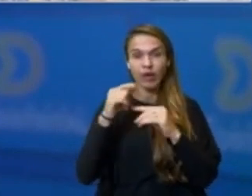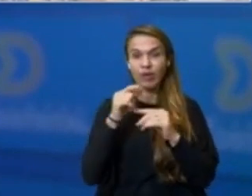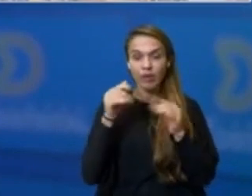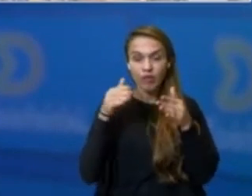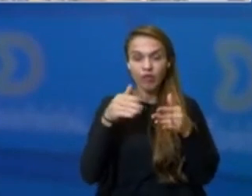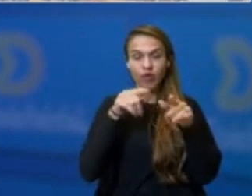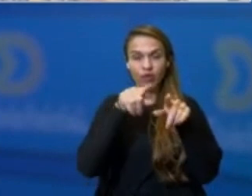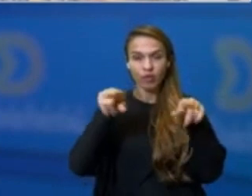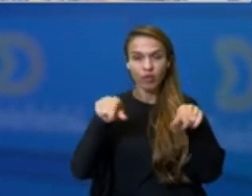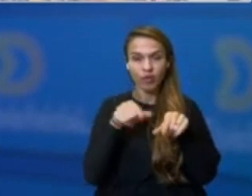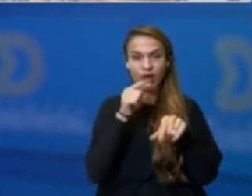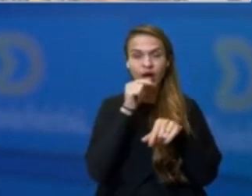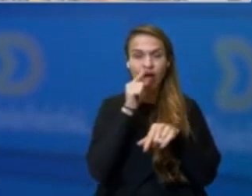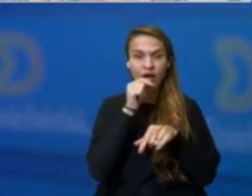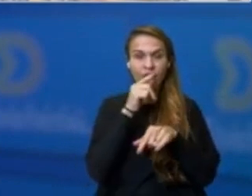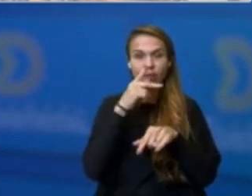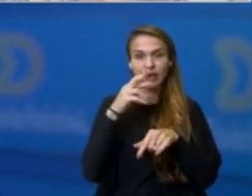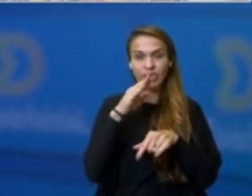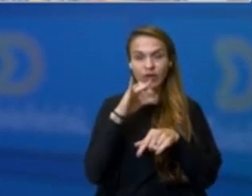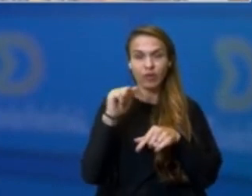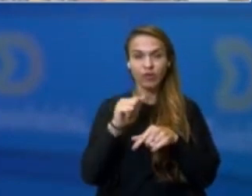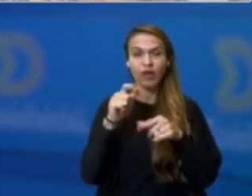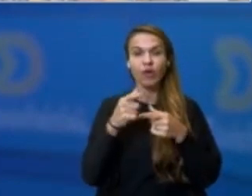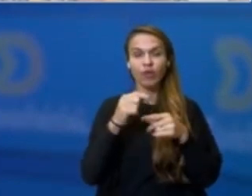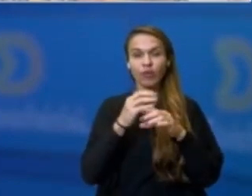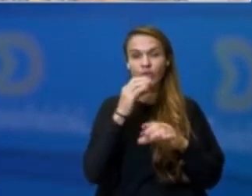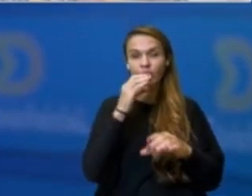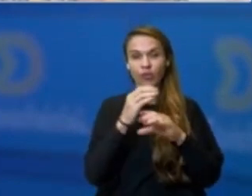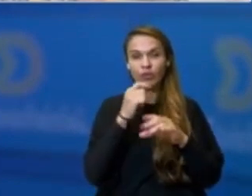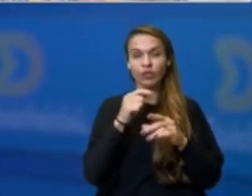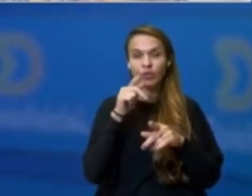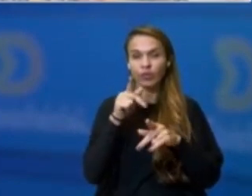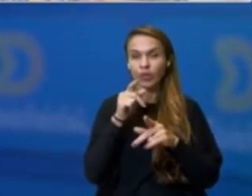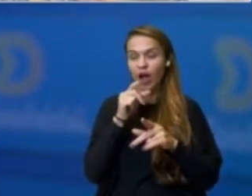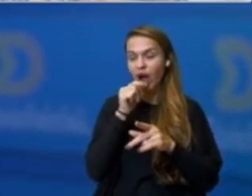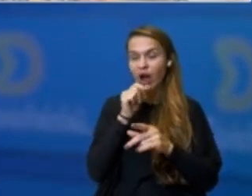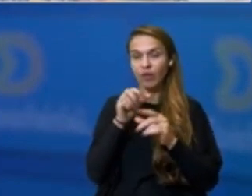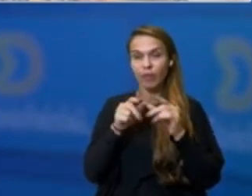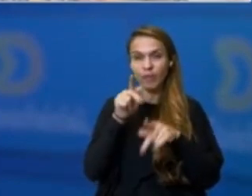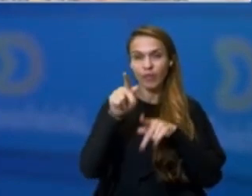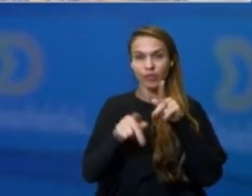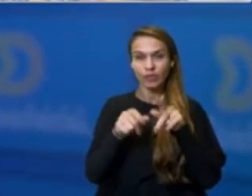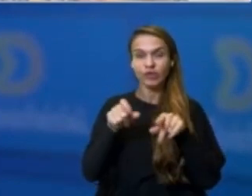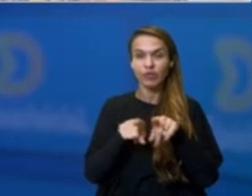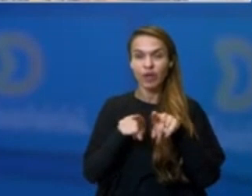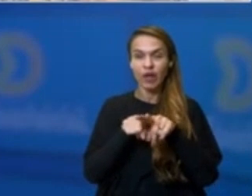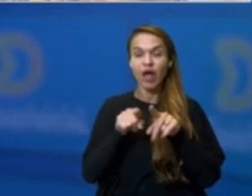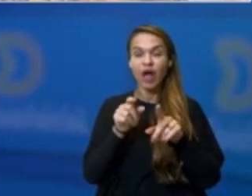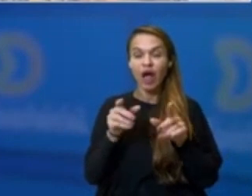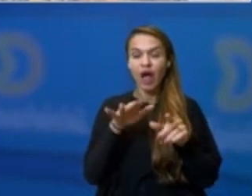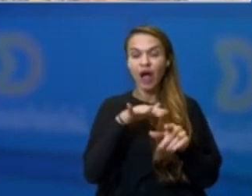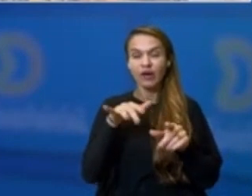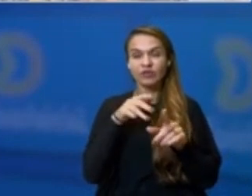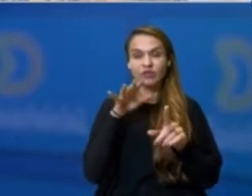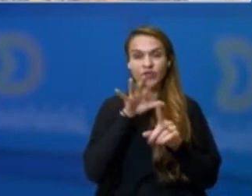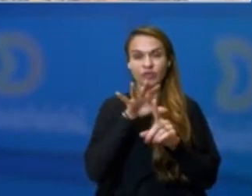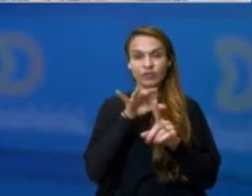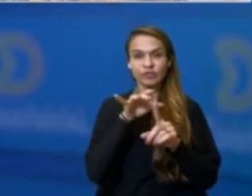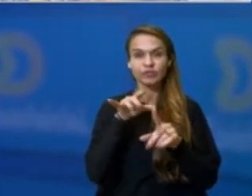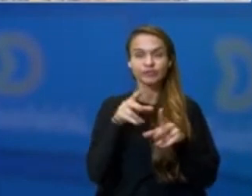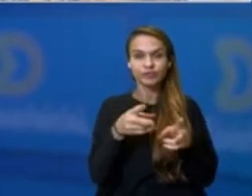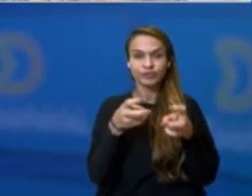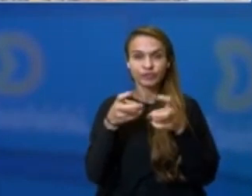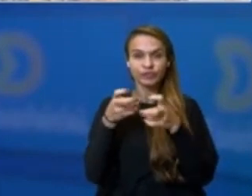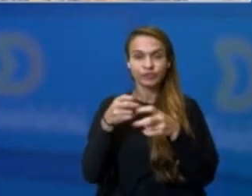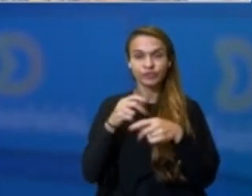de abastecimento público e área de influência direta do ponto de captação. Definição de poligonal da PM e,